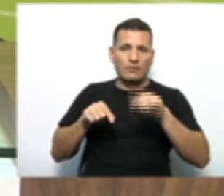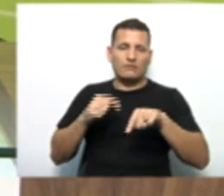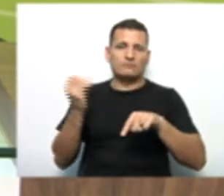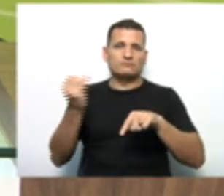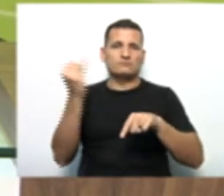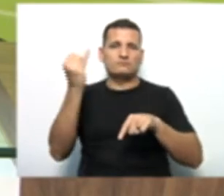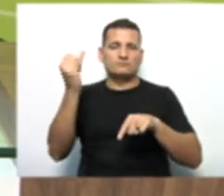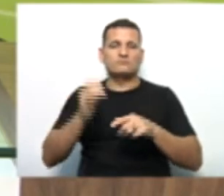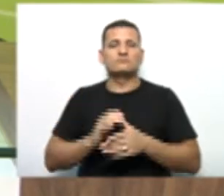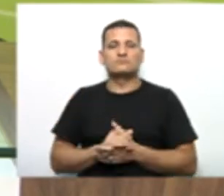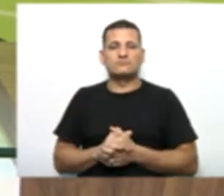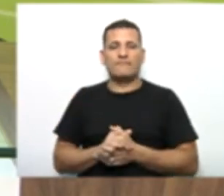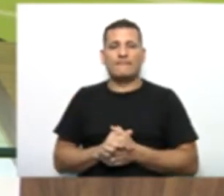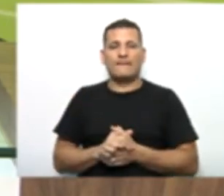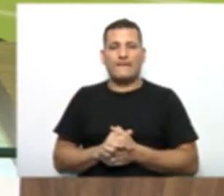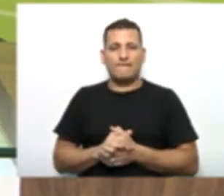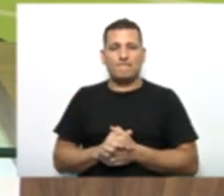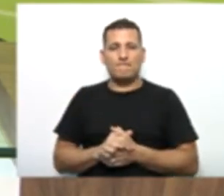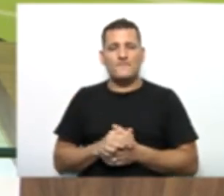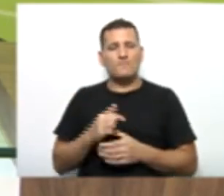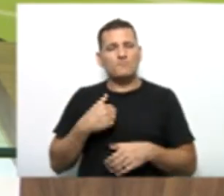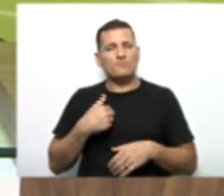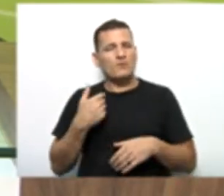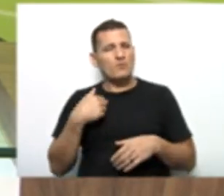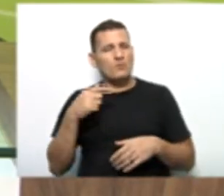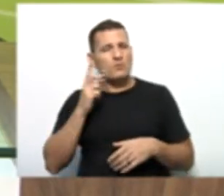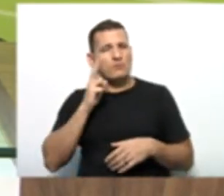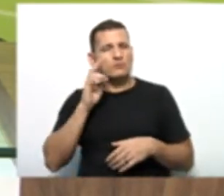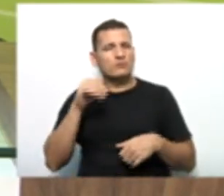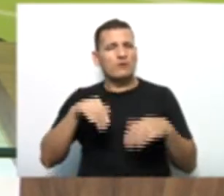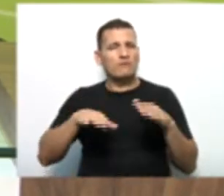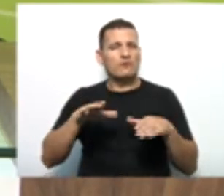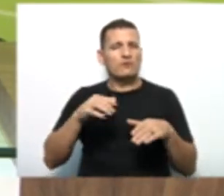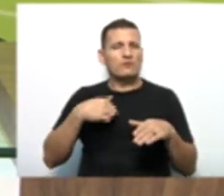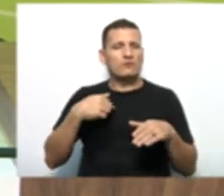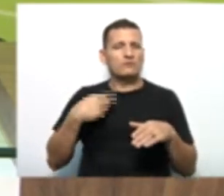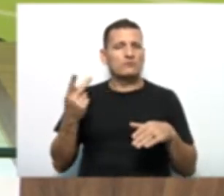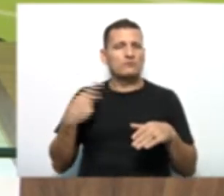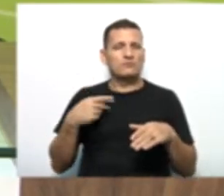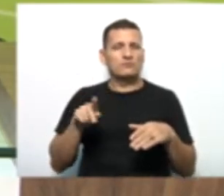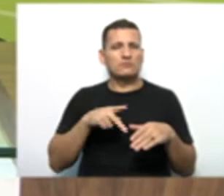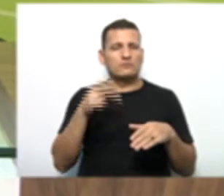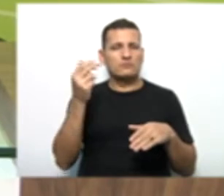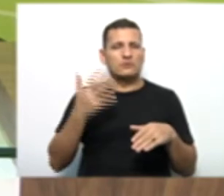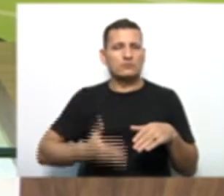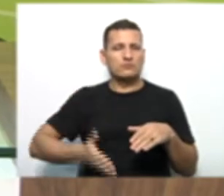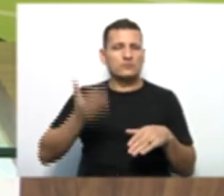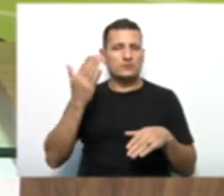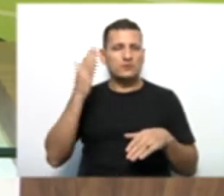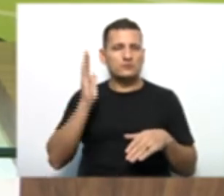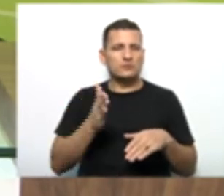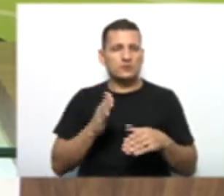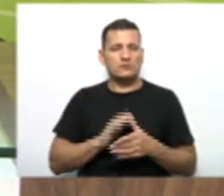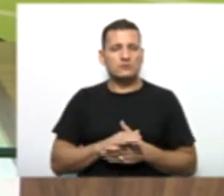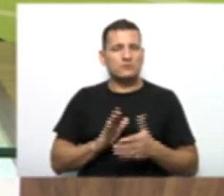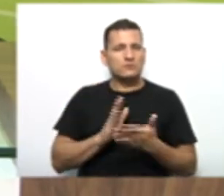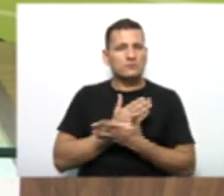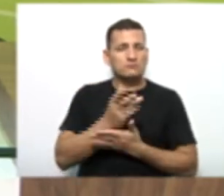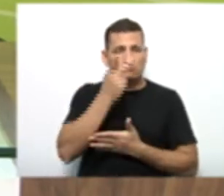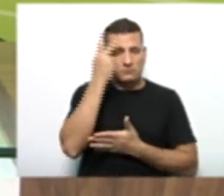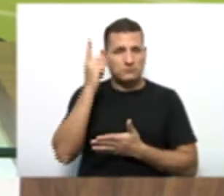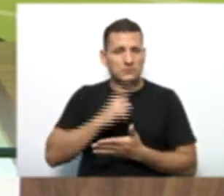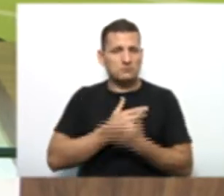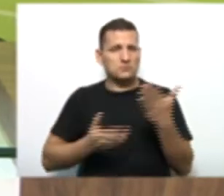fundamental. Né? Eu acho, talvez vocês recordem, mas eu e o professor Wesley comentamos algumas aulas atrás que algumas pessoas estão